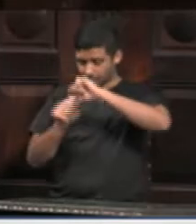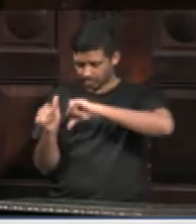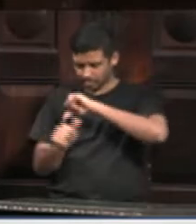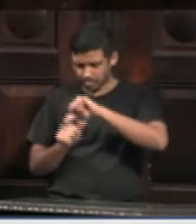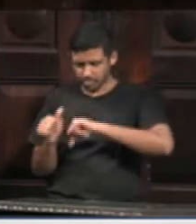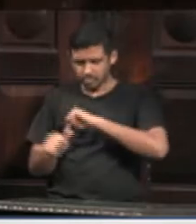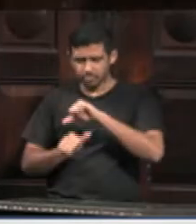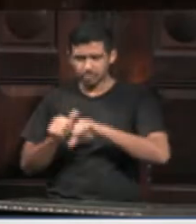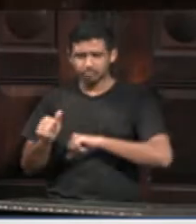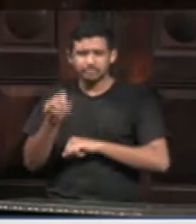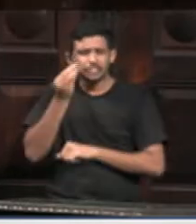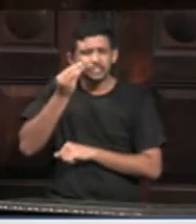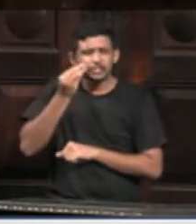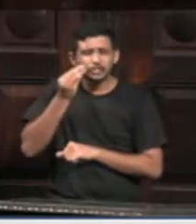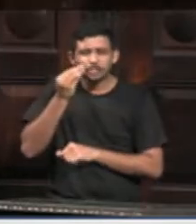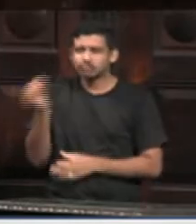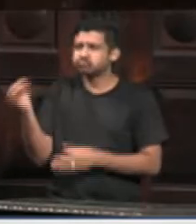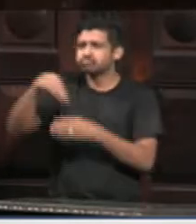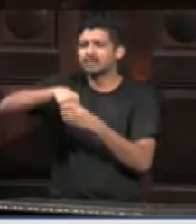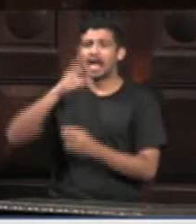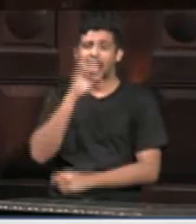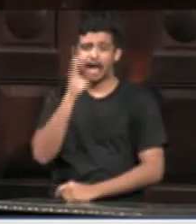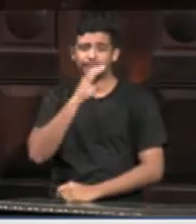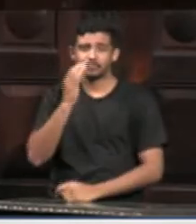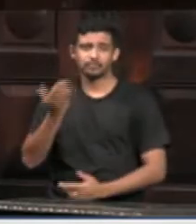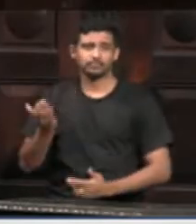imaginando uma implementação imediata.